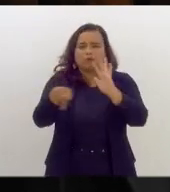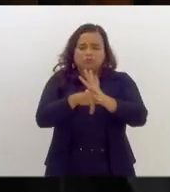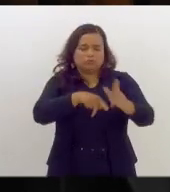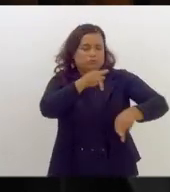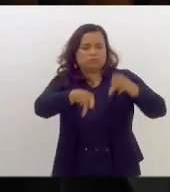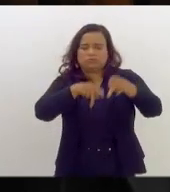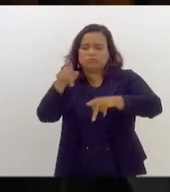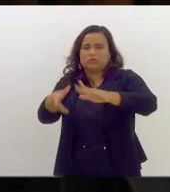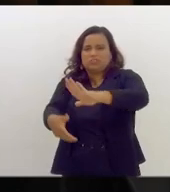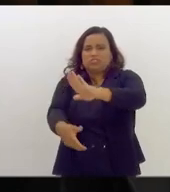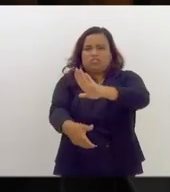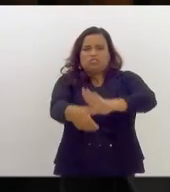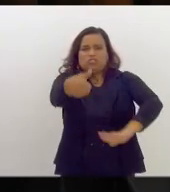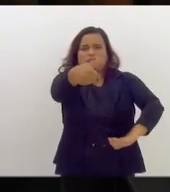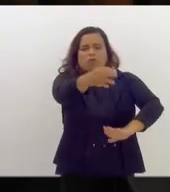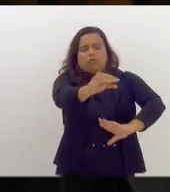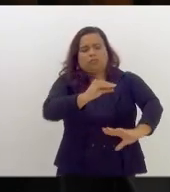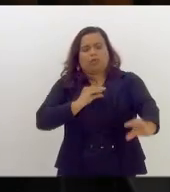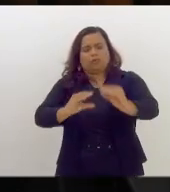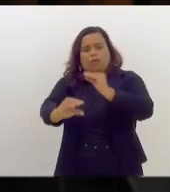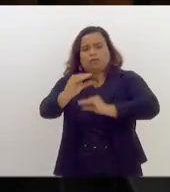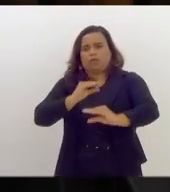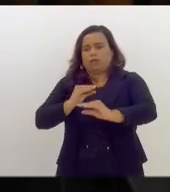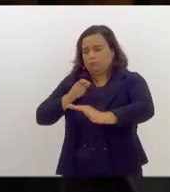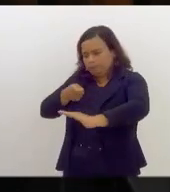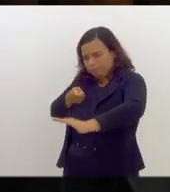para novamente injetar